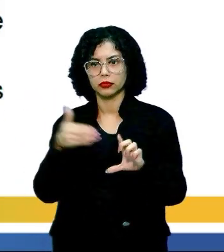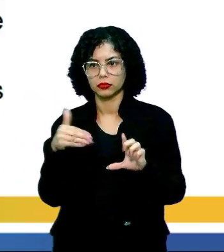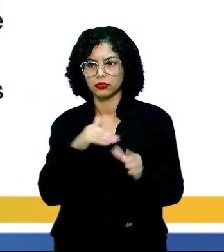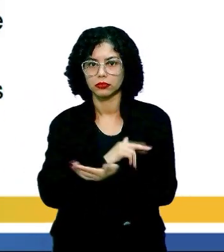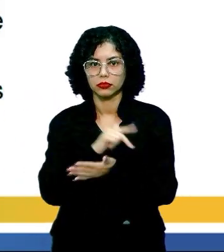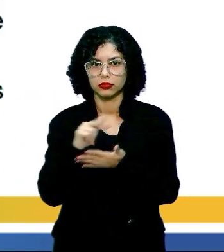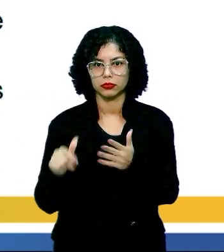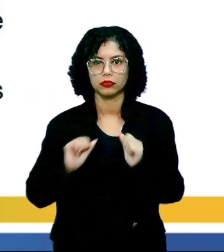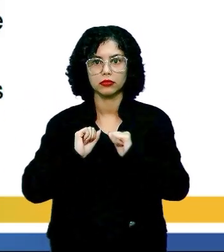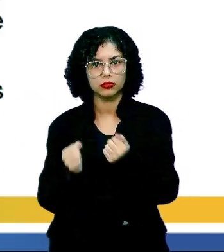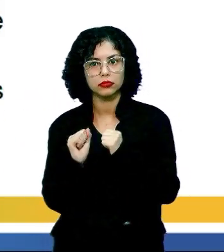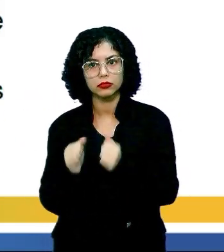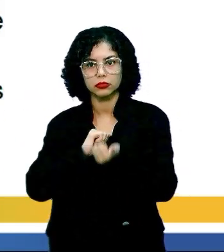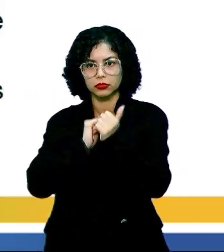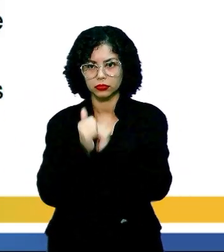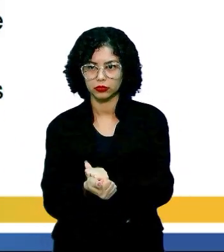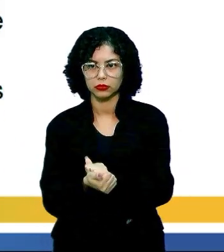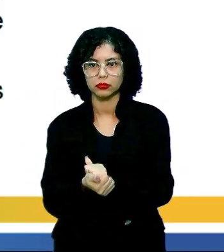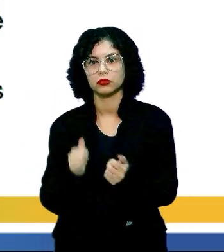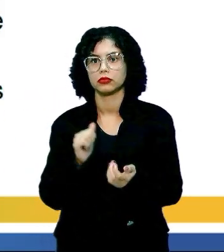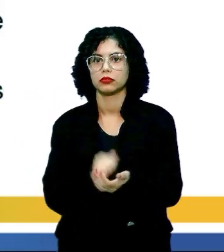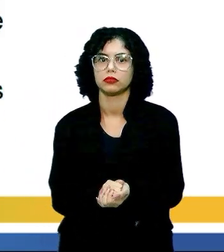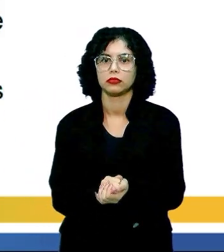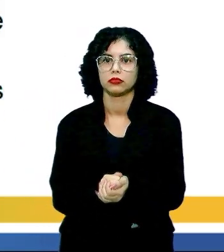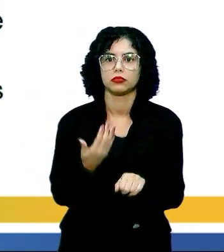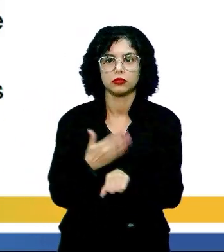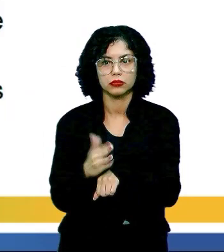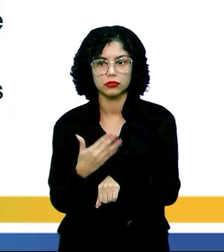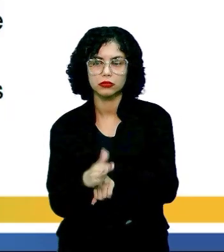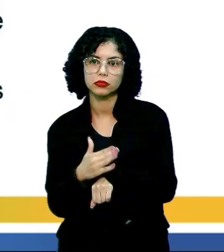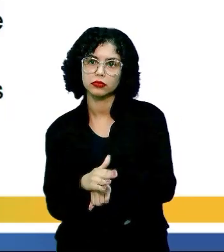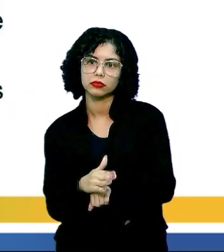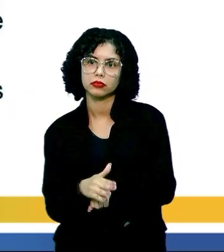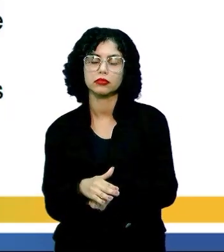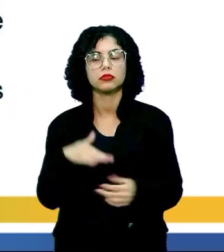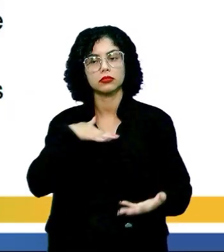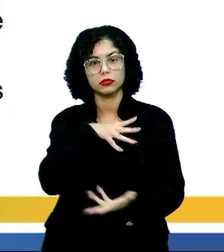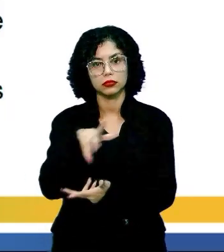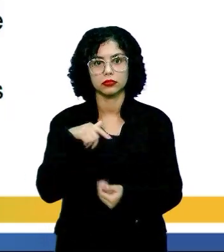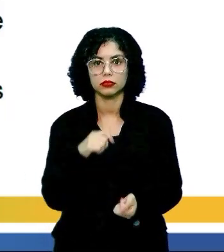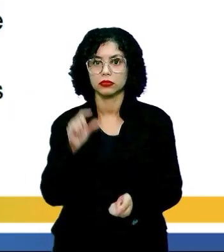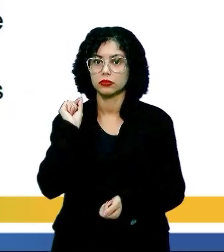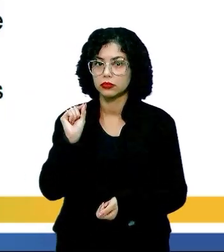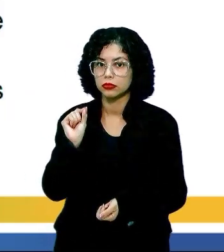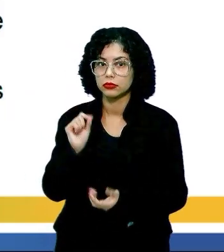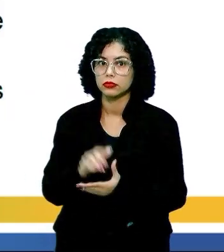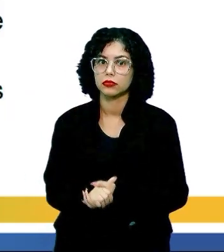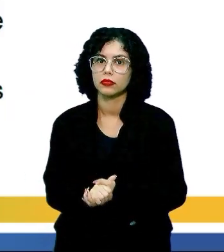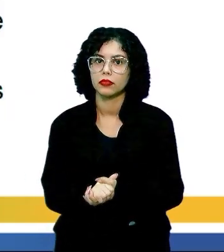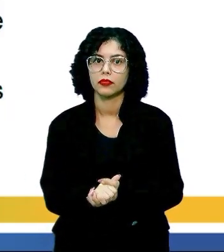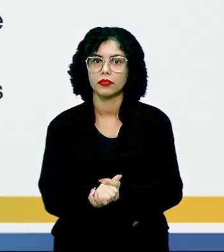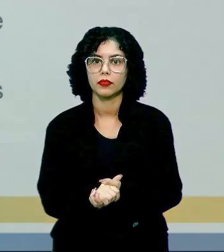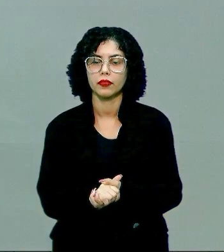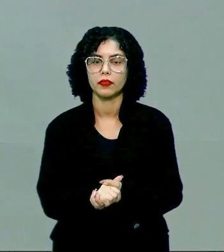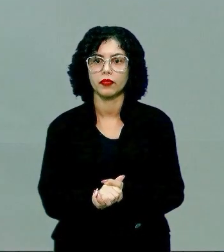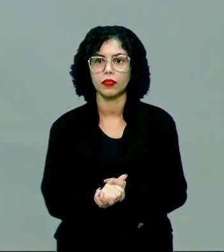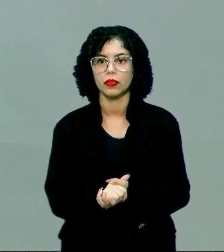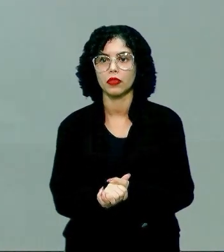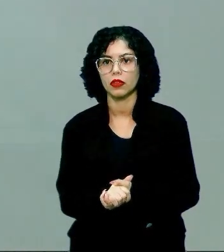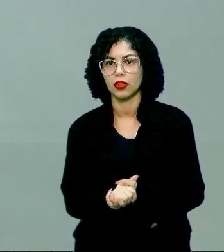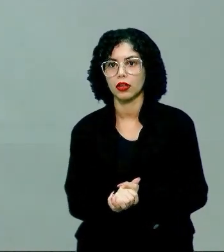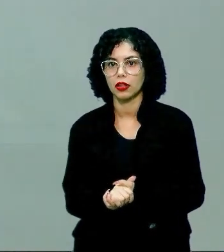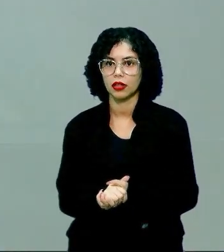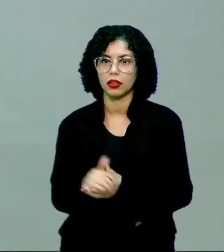o acesso a uma diversidade de atividades físicas e esportes coletivos praticados ao redor do mundo que Vejam